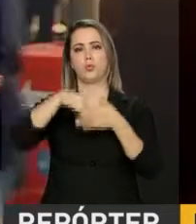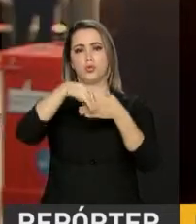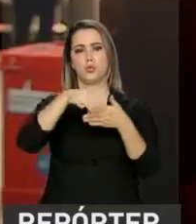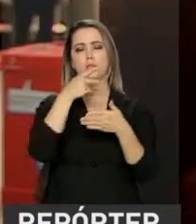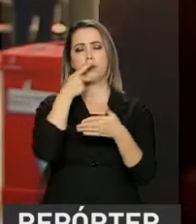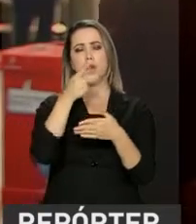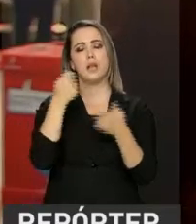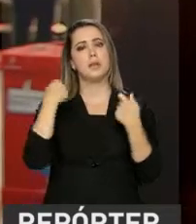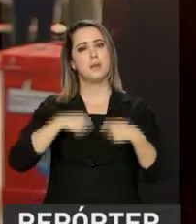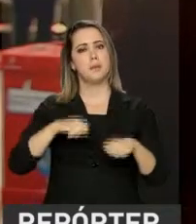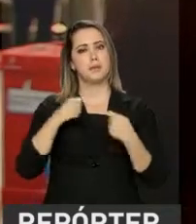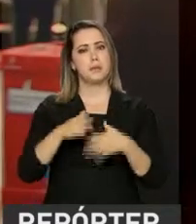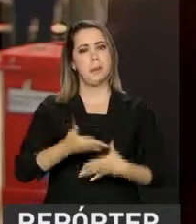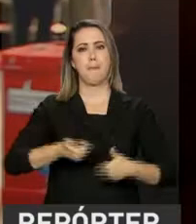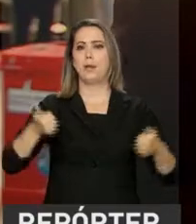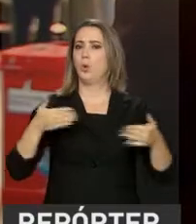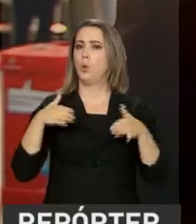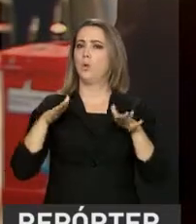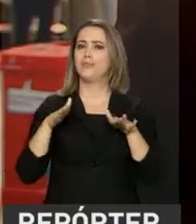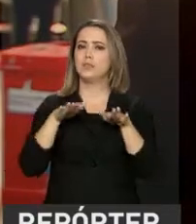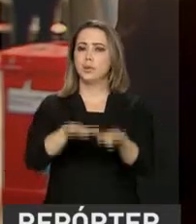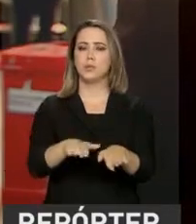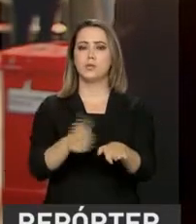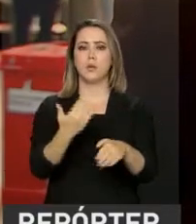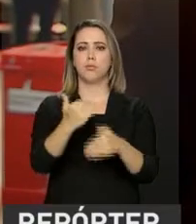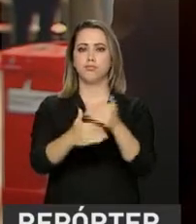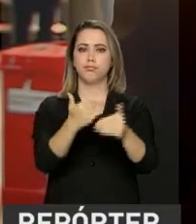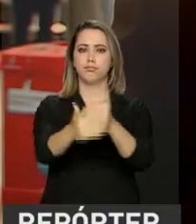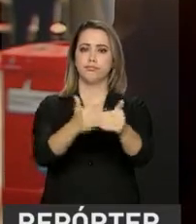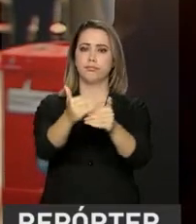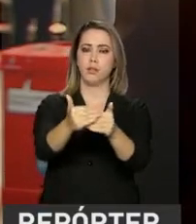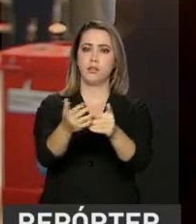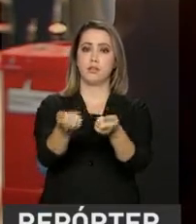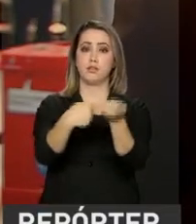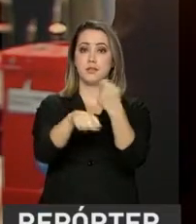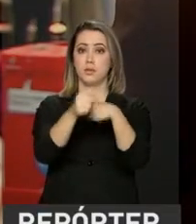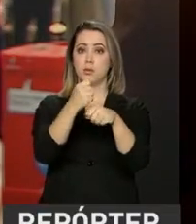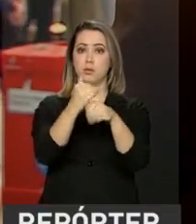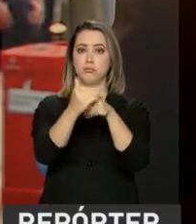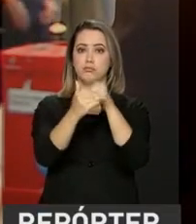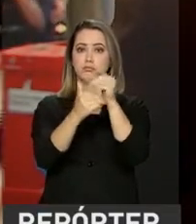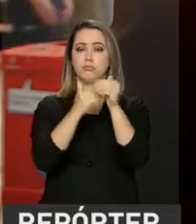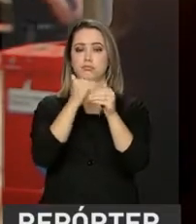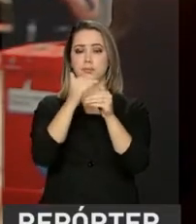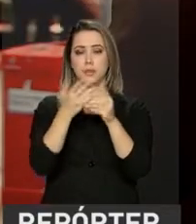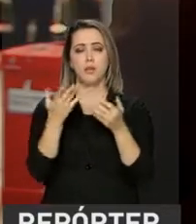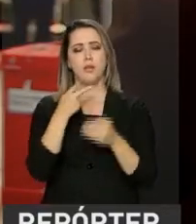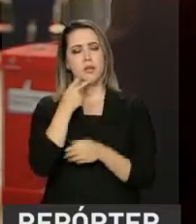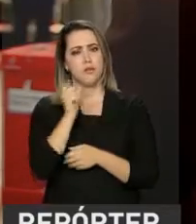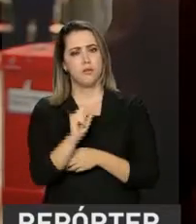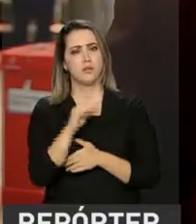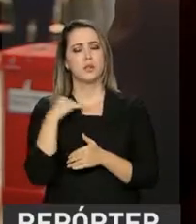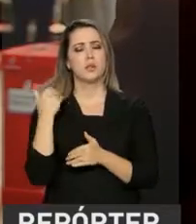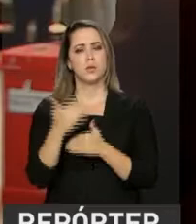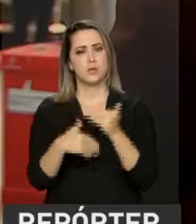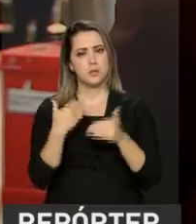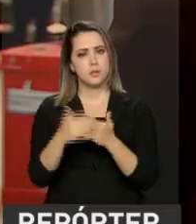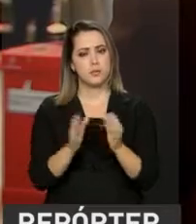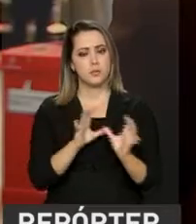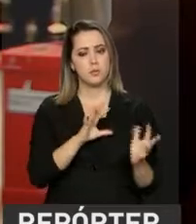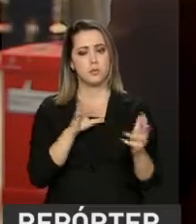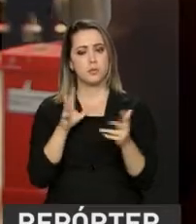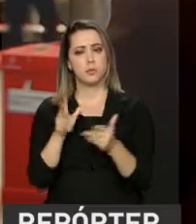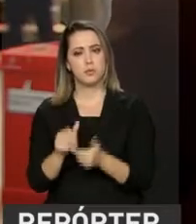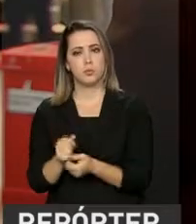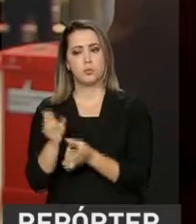defendem maior inclusão na busca pelo crescimento econômico e afirmam que os benefícios do desenvolvimento global,